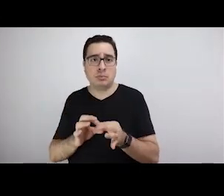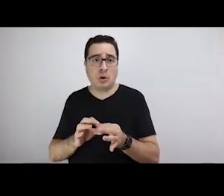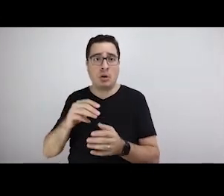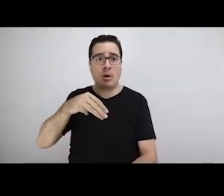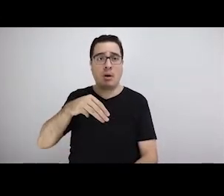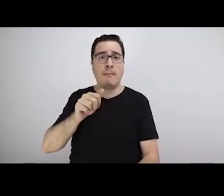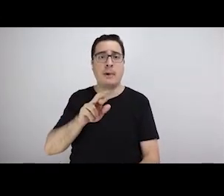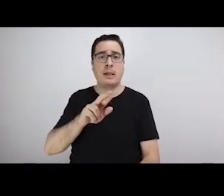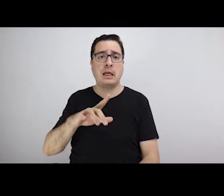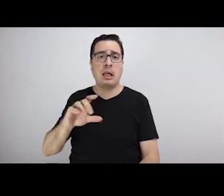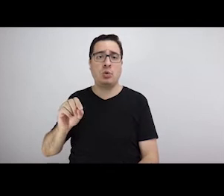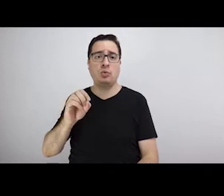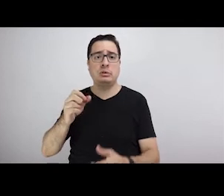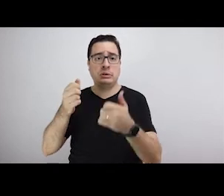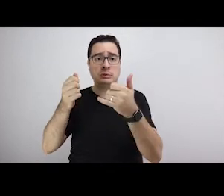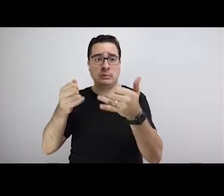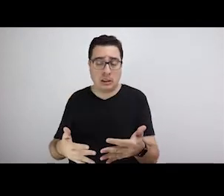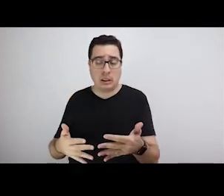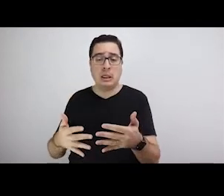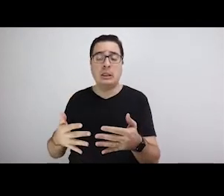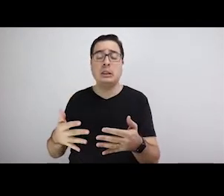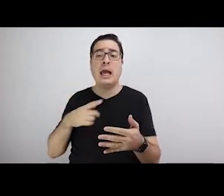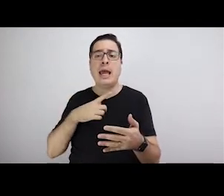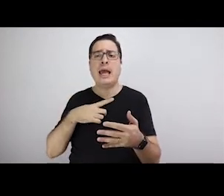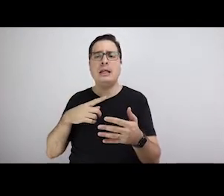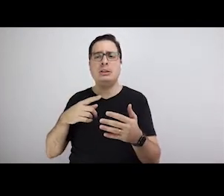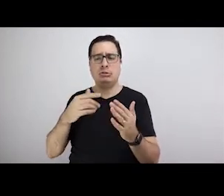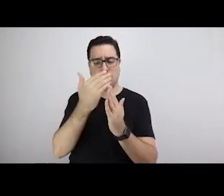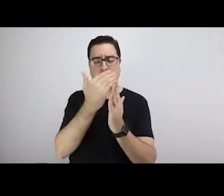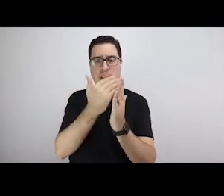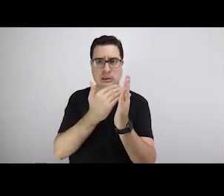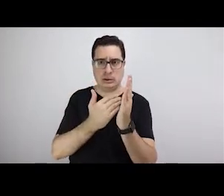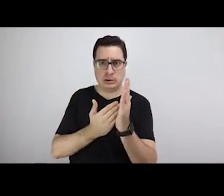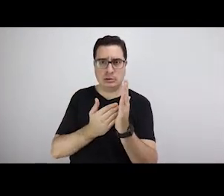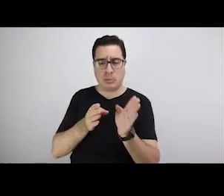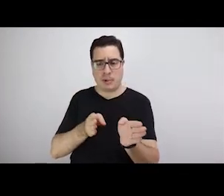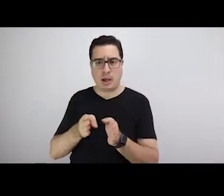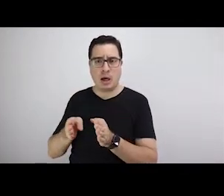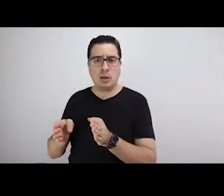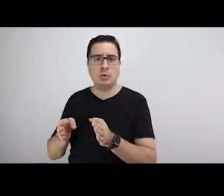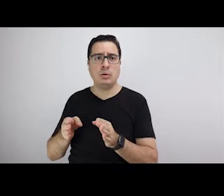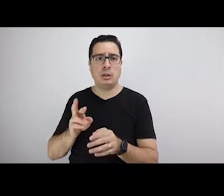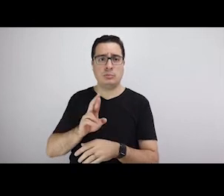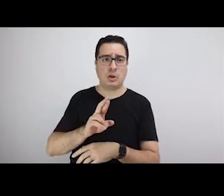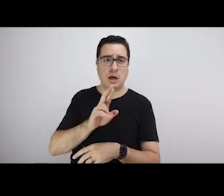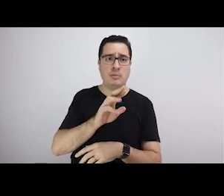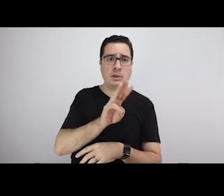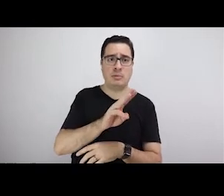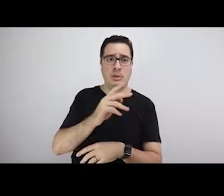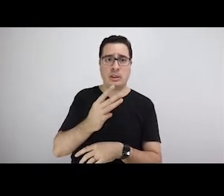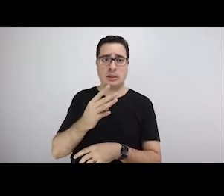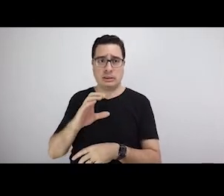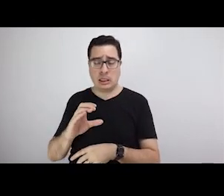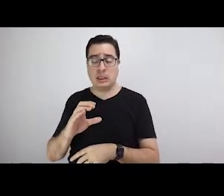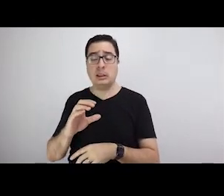a definição dele é: WCAG são diretrizes e recomendações organizadas e mantidas pelo W3C que fundamentam a